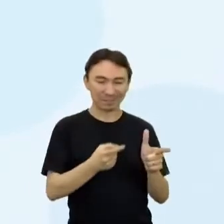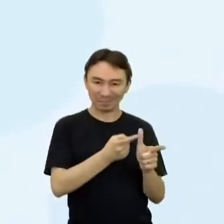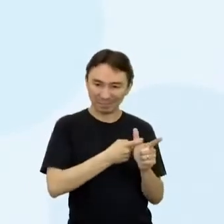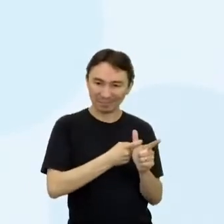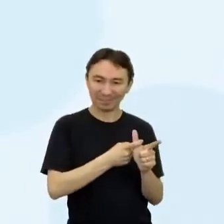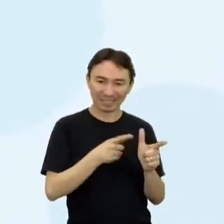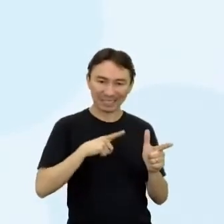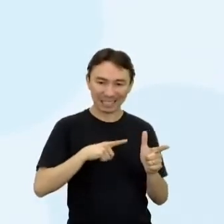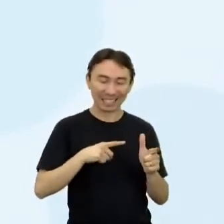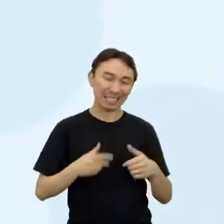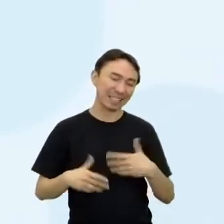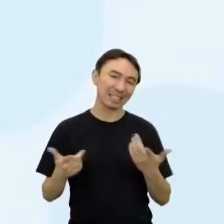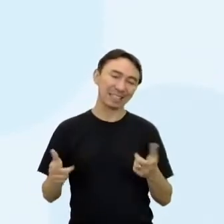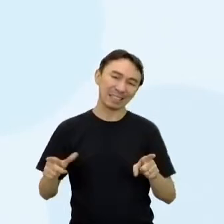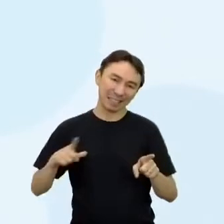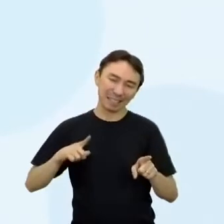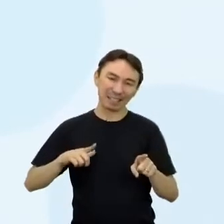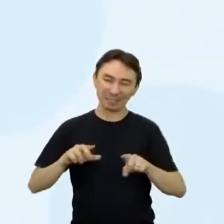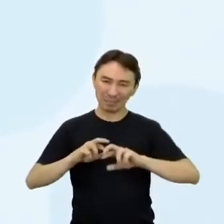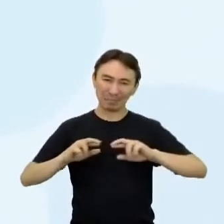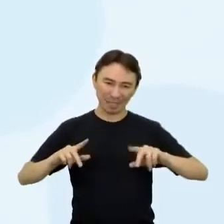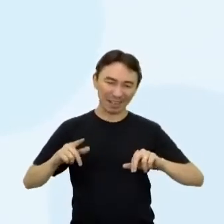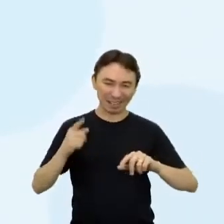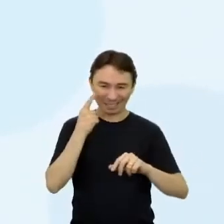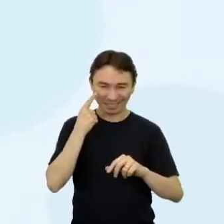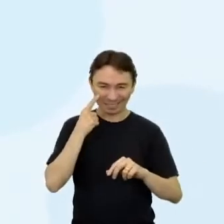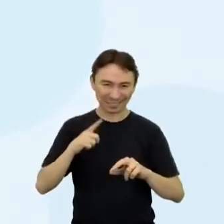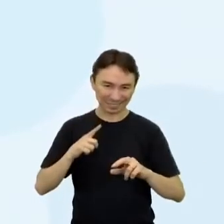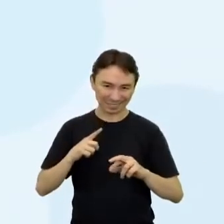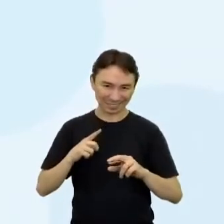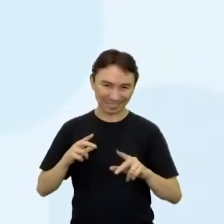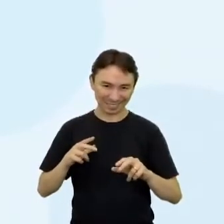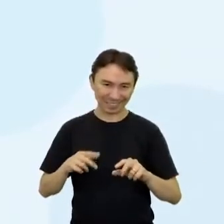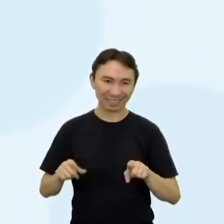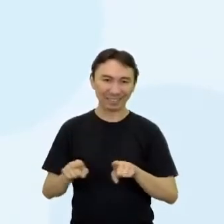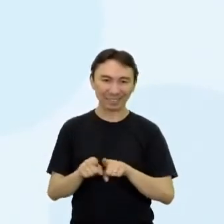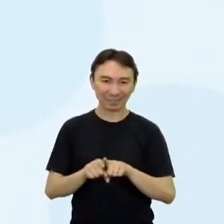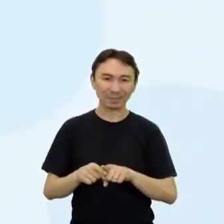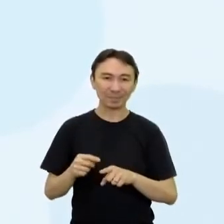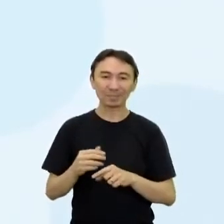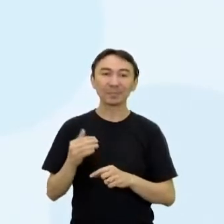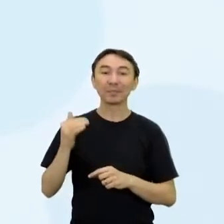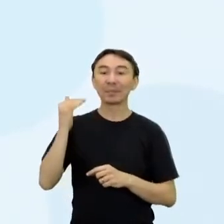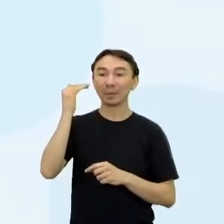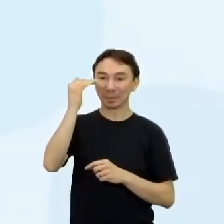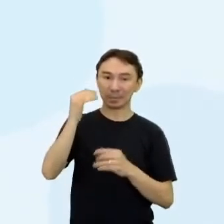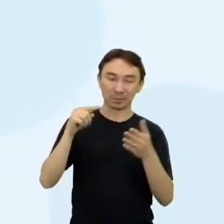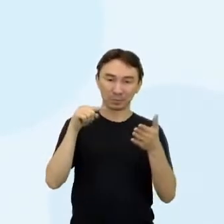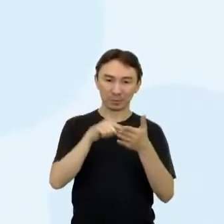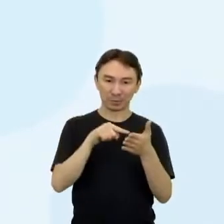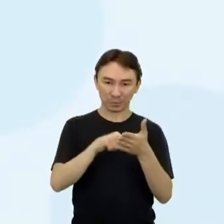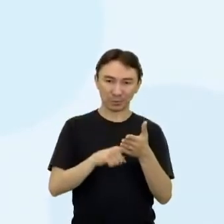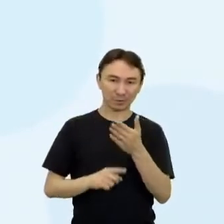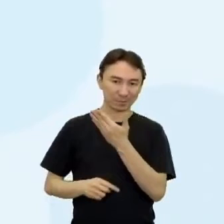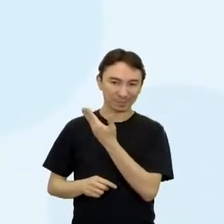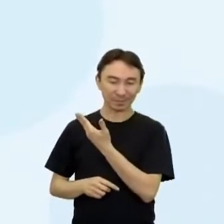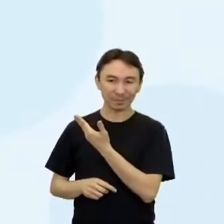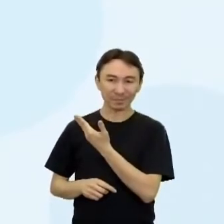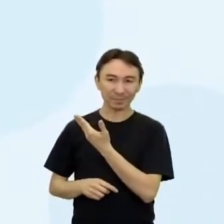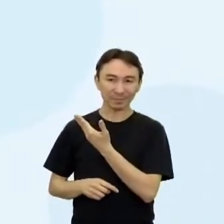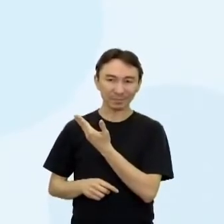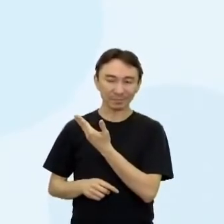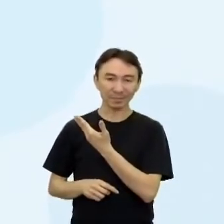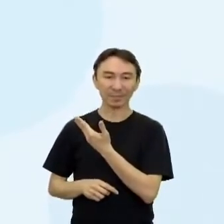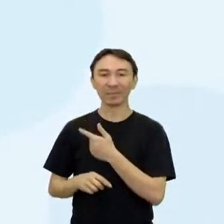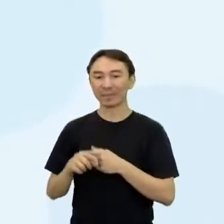explicitados nos diferentes tipos de fonte. E lá em cima, o objetivo: apresentar o processo de exploração